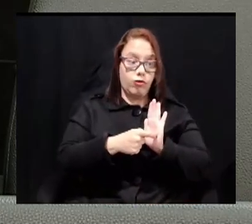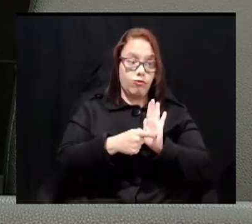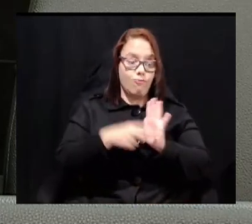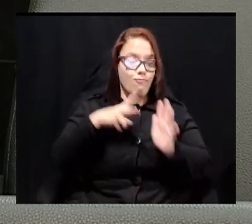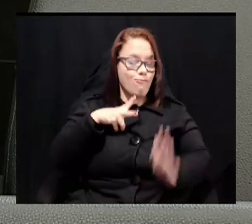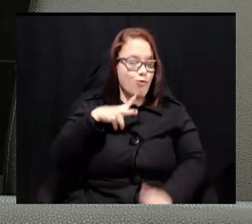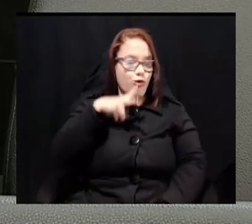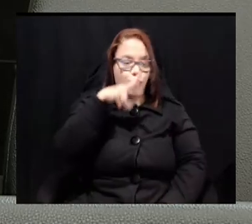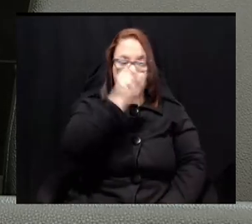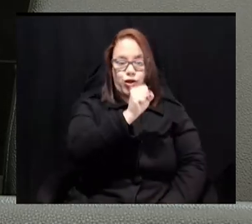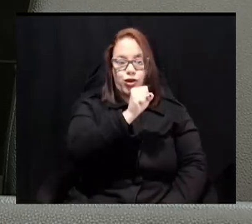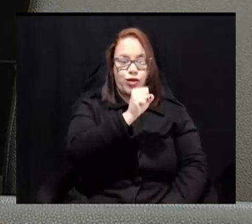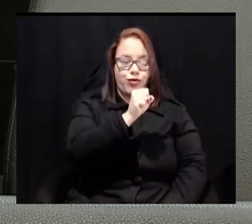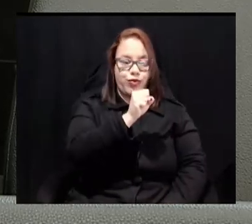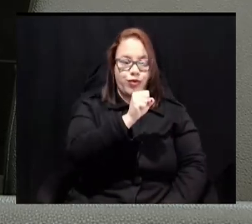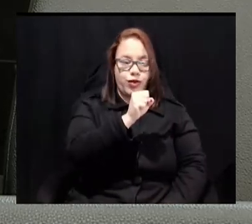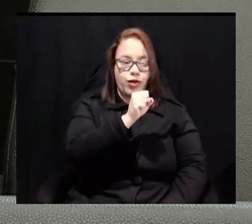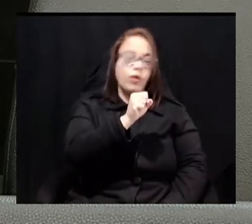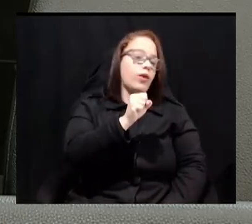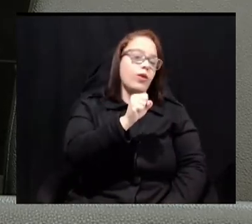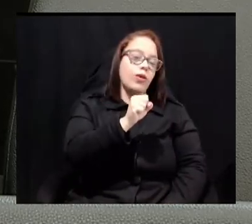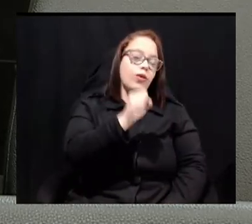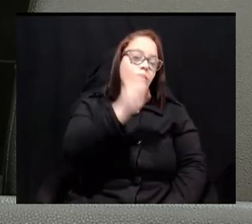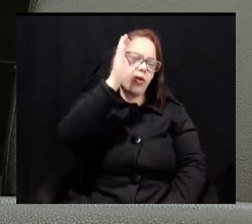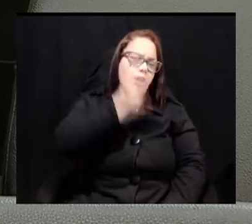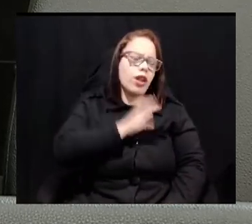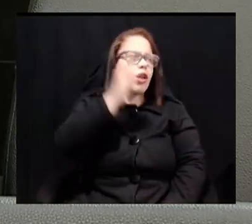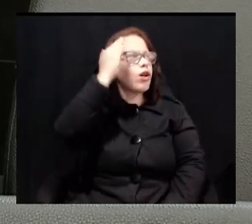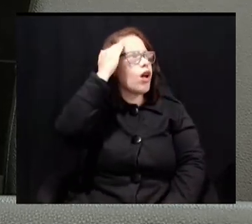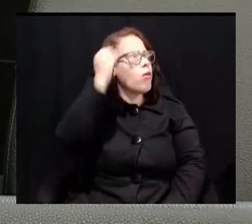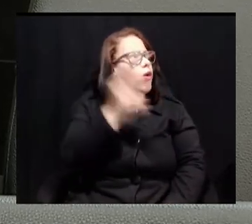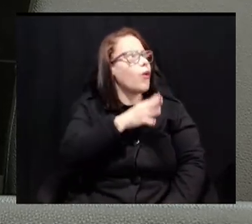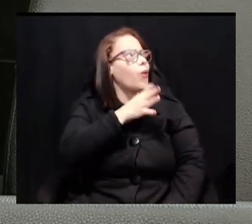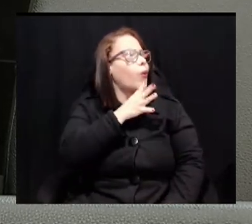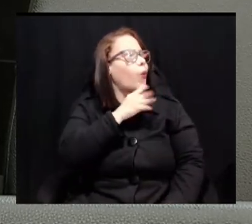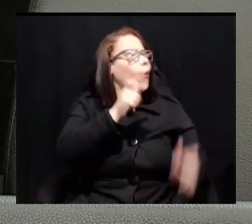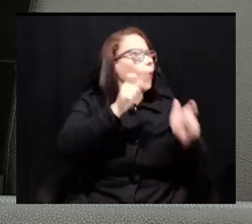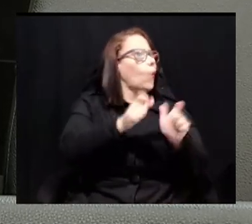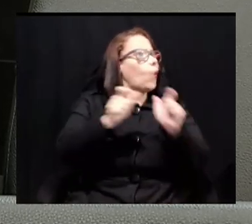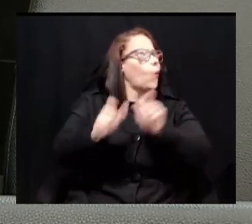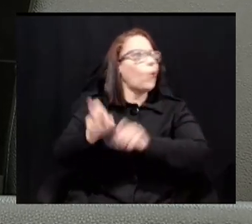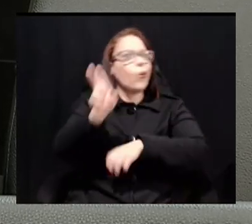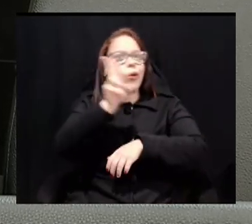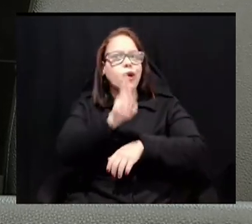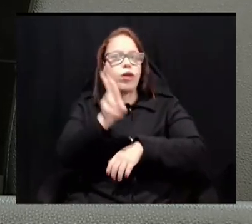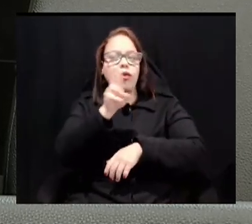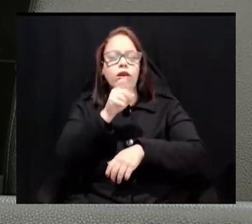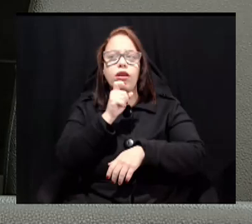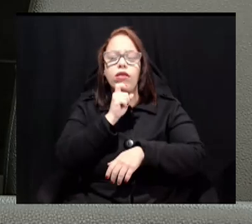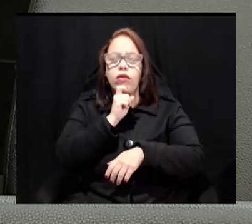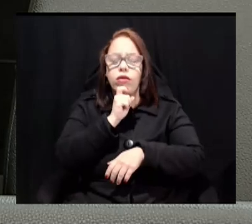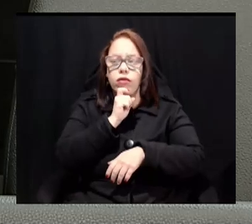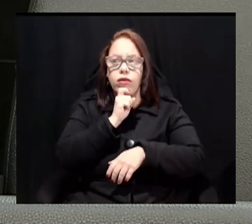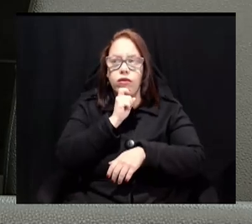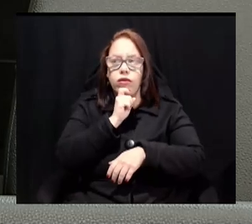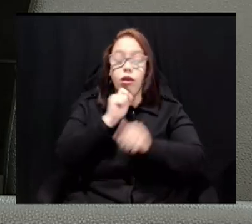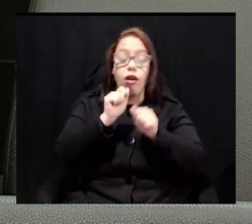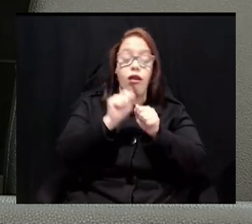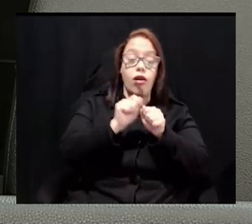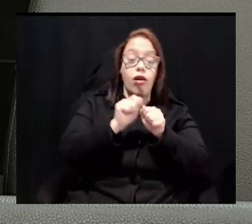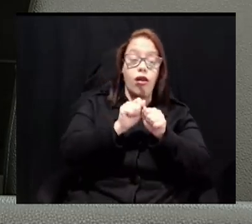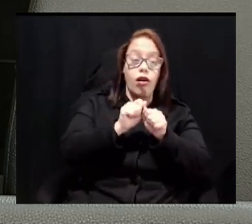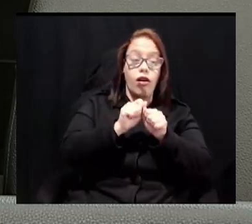Então, é questão do cidadão saber e ter o conhecimento de onde ela está sendo utilizada, faz parte de uma transparência